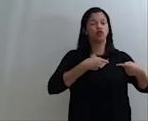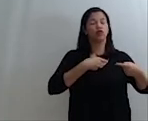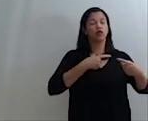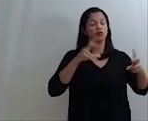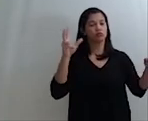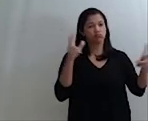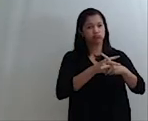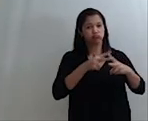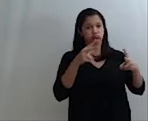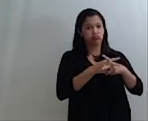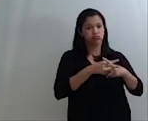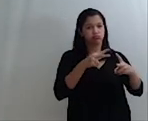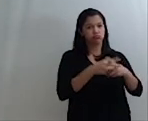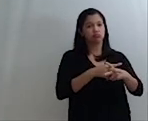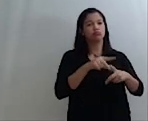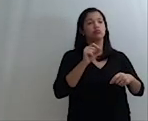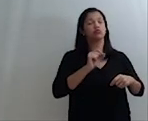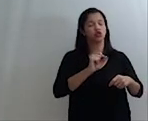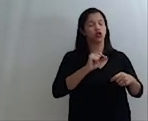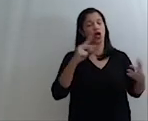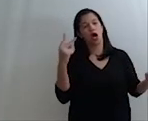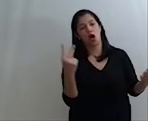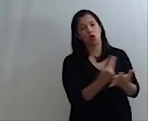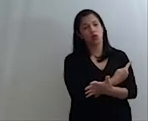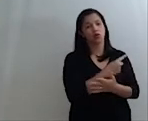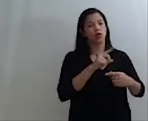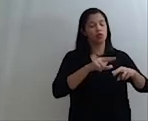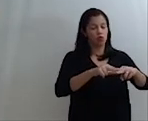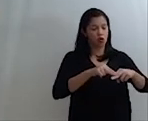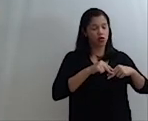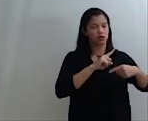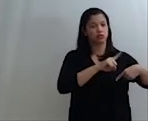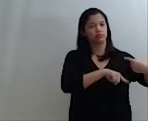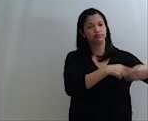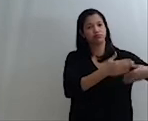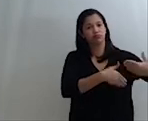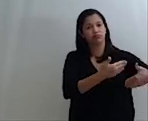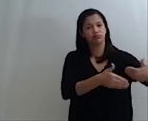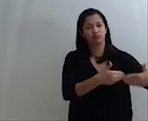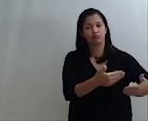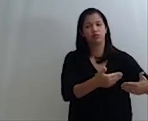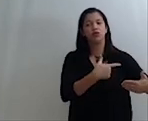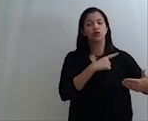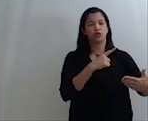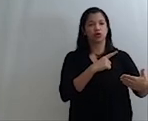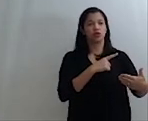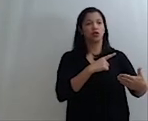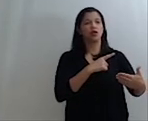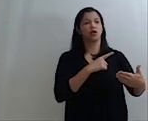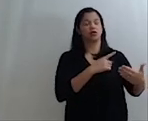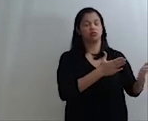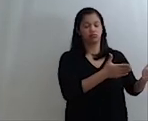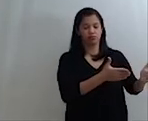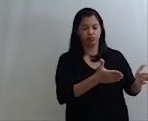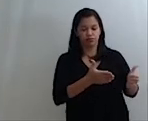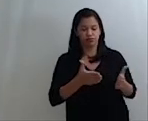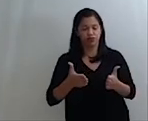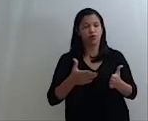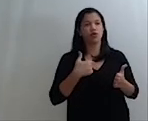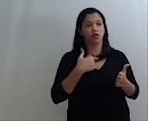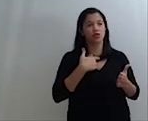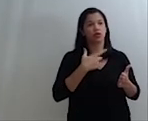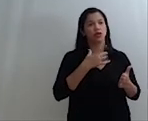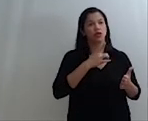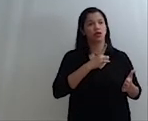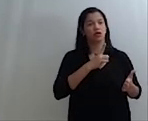podendo inclusive esperarse o resultado pelo desenrolar da situação então estou concedendo a ordem para restaurar a sentença que reconheceu o privilégio